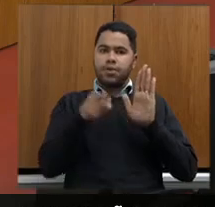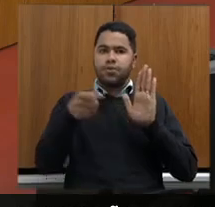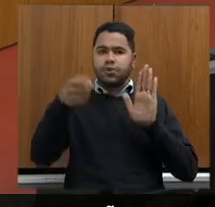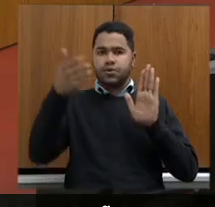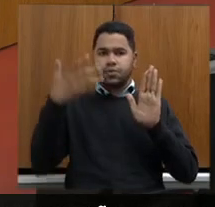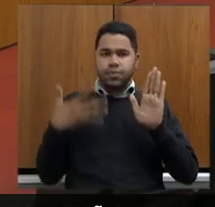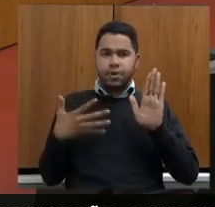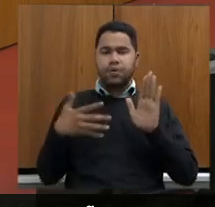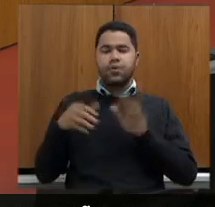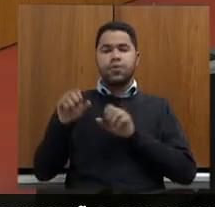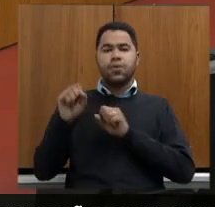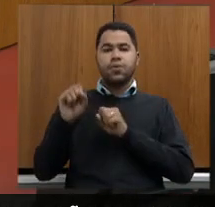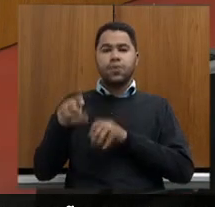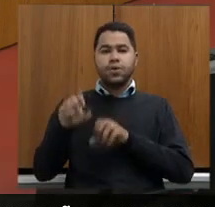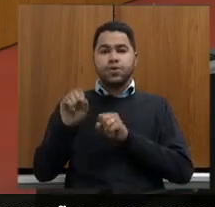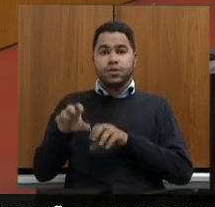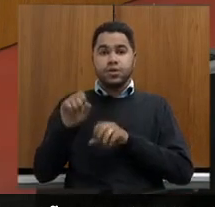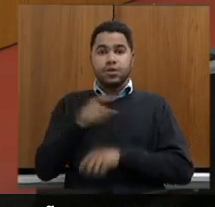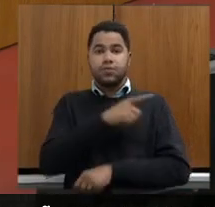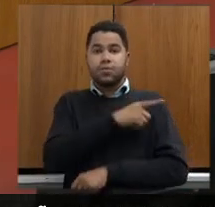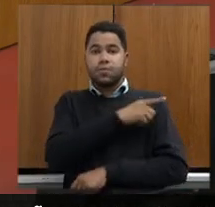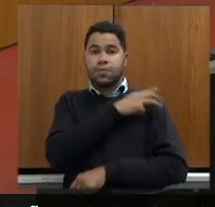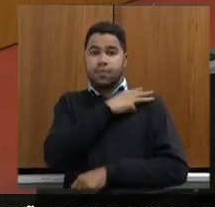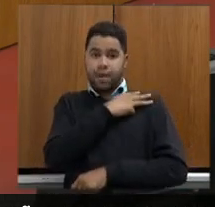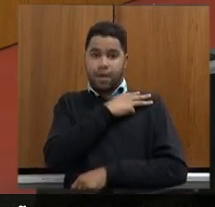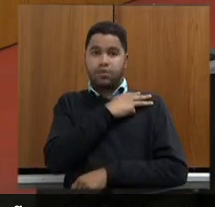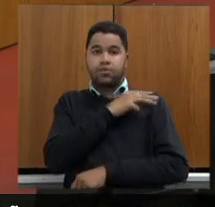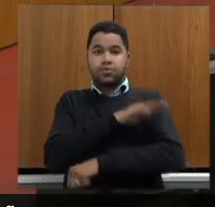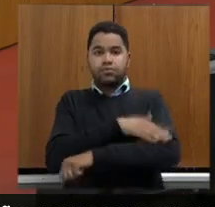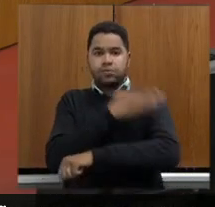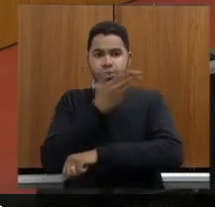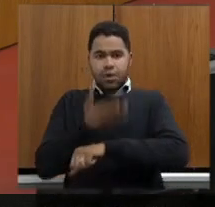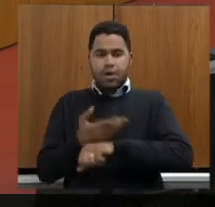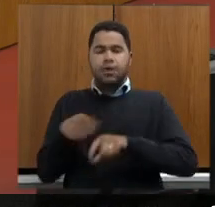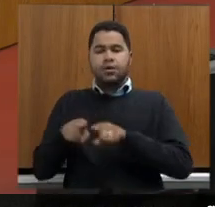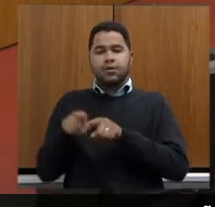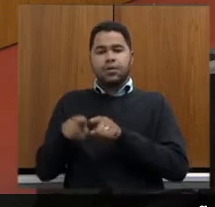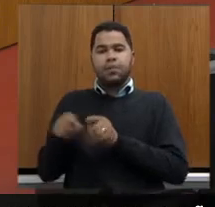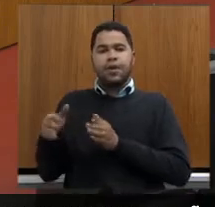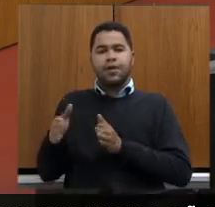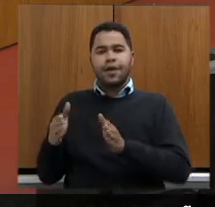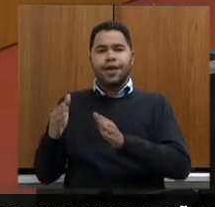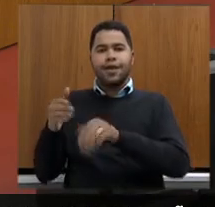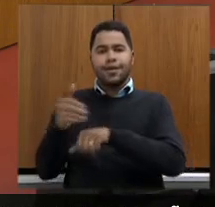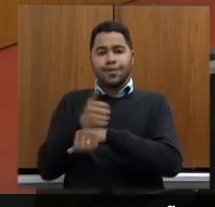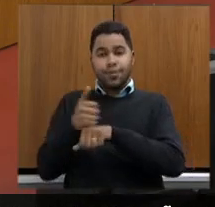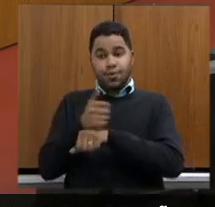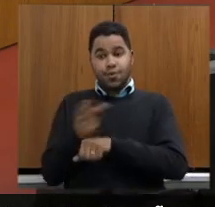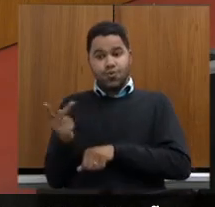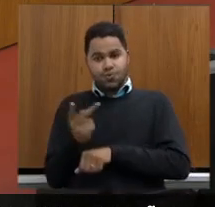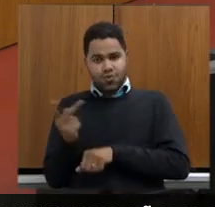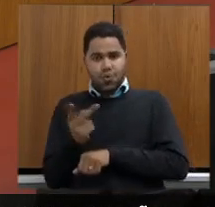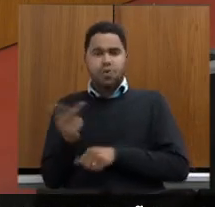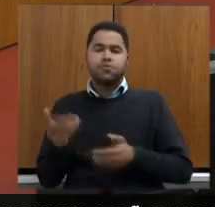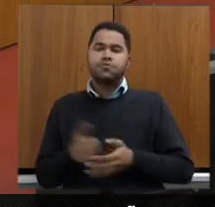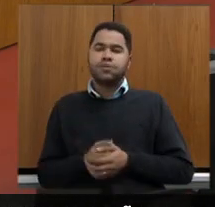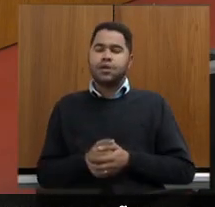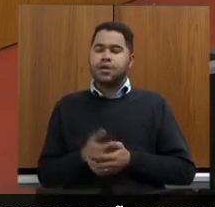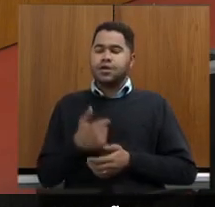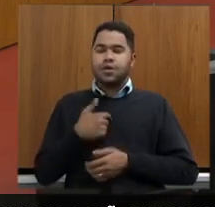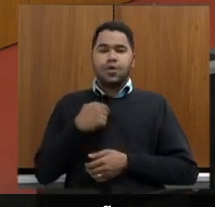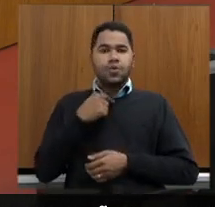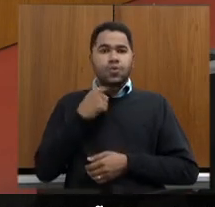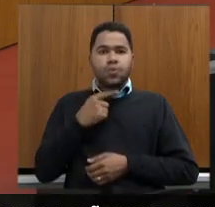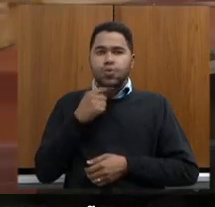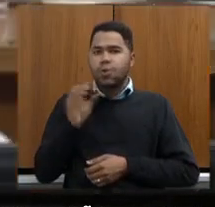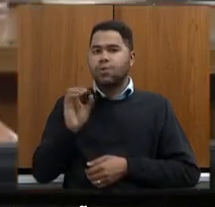cita né o ensino médio em tempo integral e ensino profissionalizante com nossos trilhas de futuro são dois programas que eu não tenho